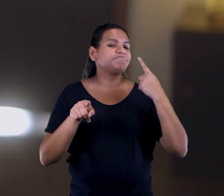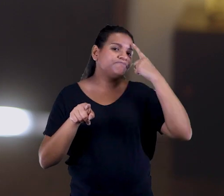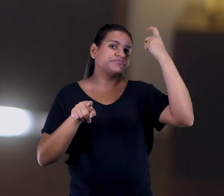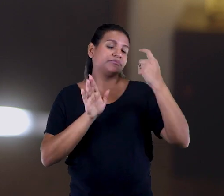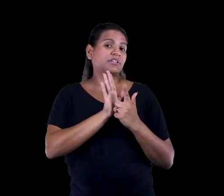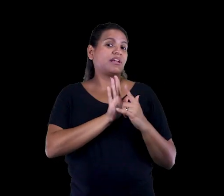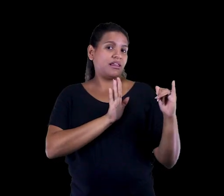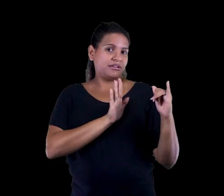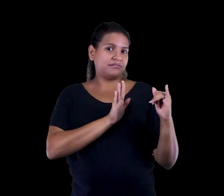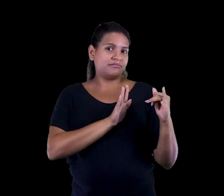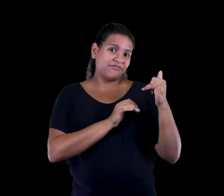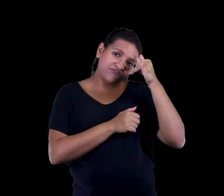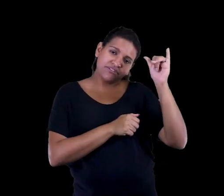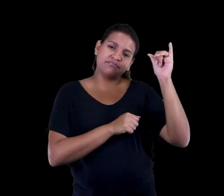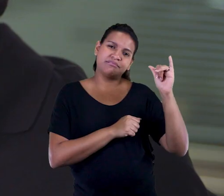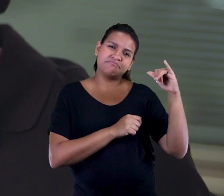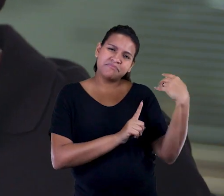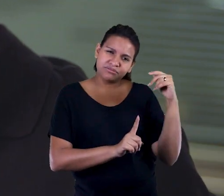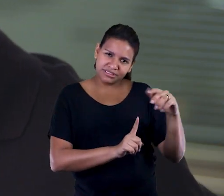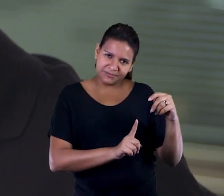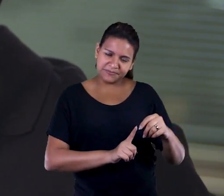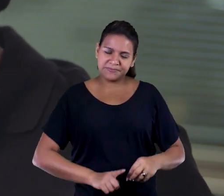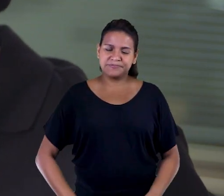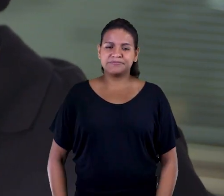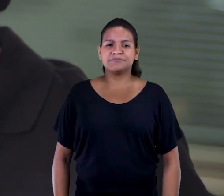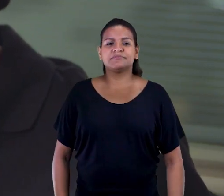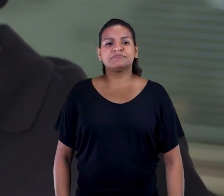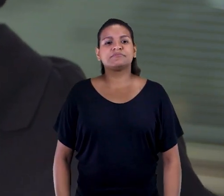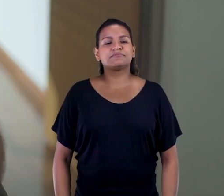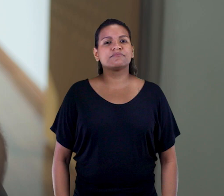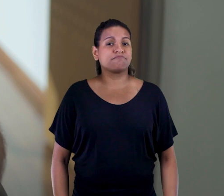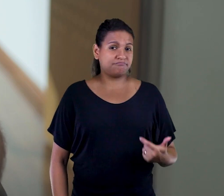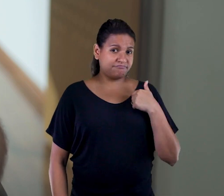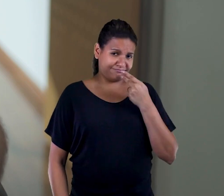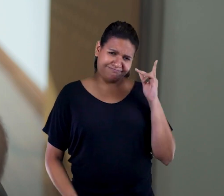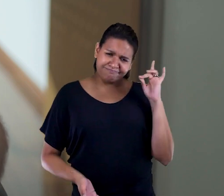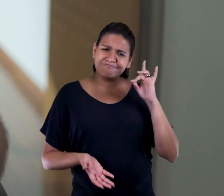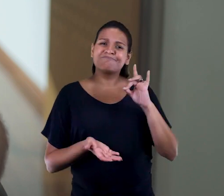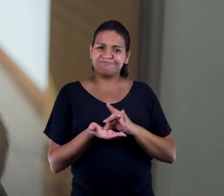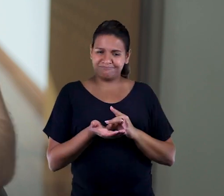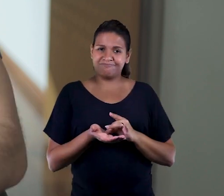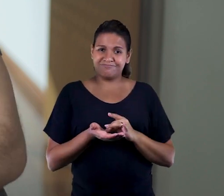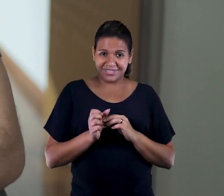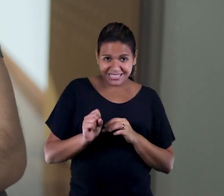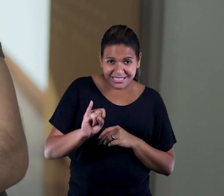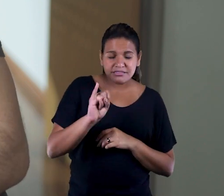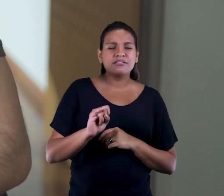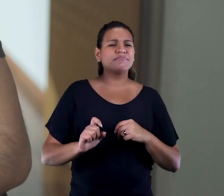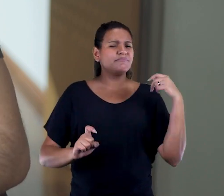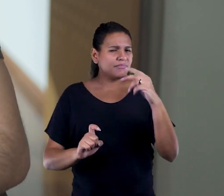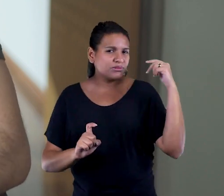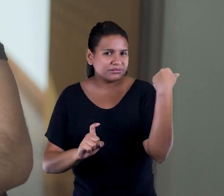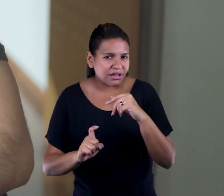os maus-tratos. Eu afirmo categoricamente, quem pratica maus-tratos contra os animais tem